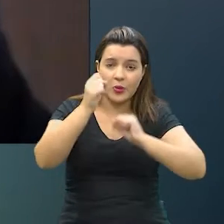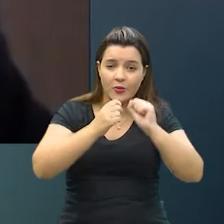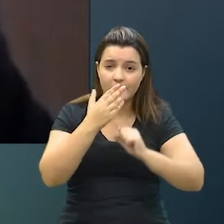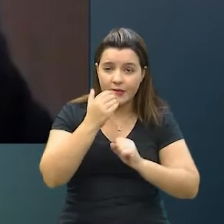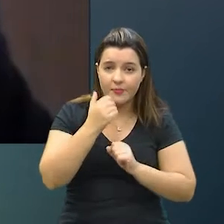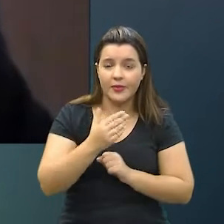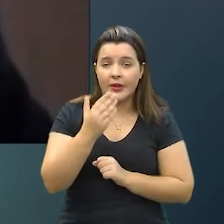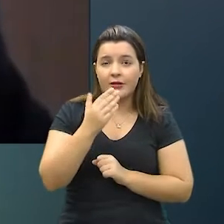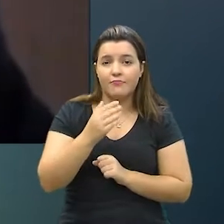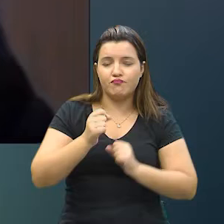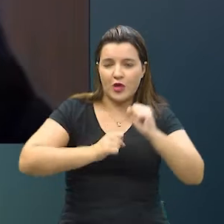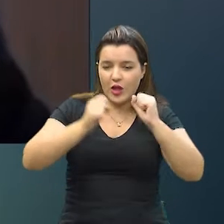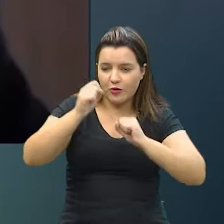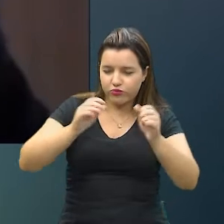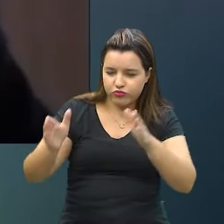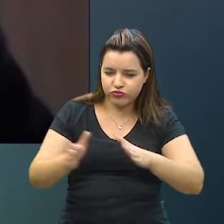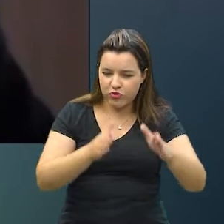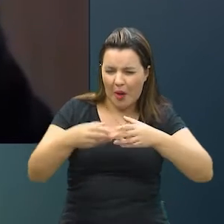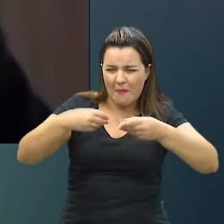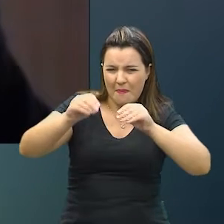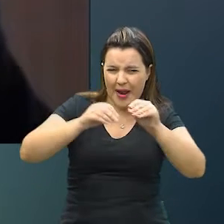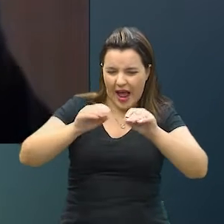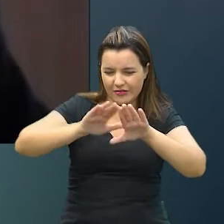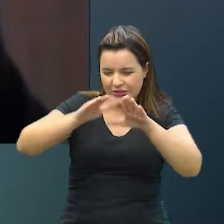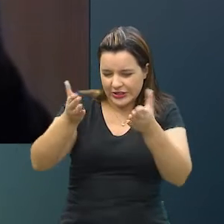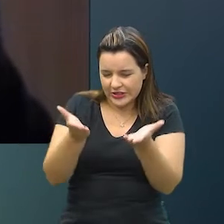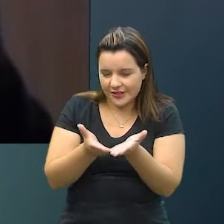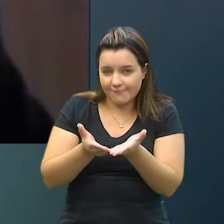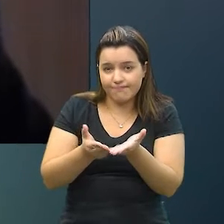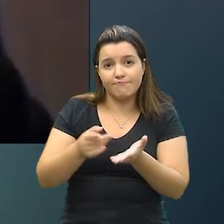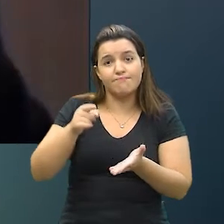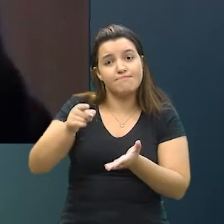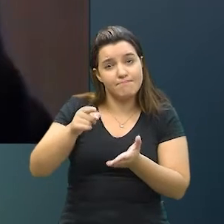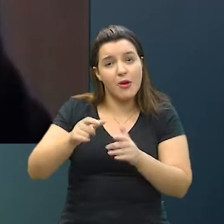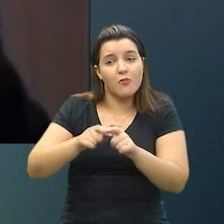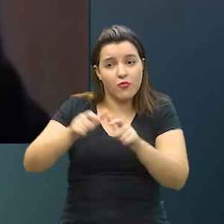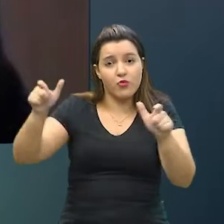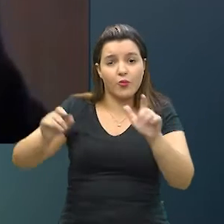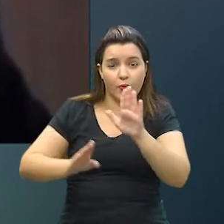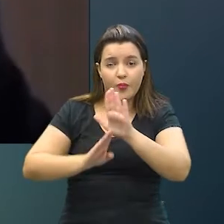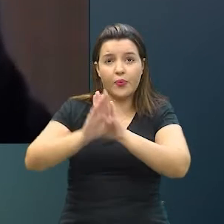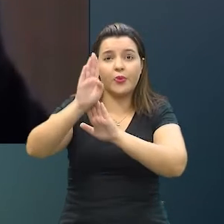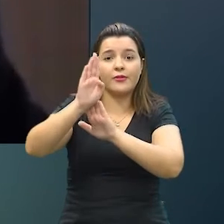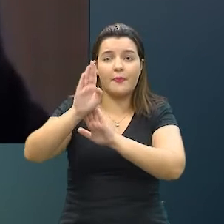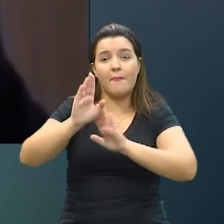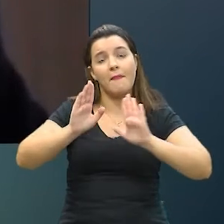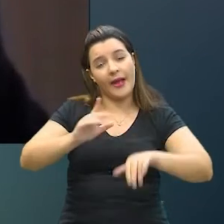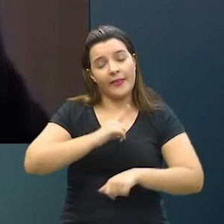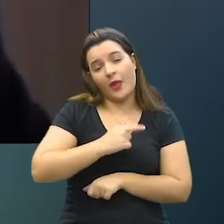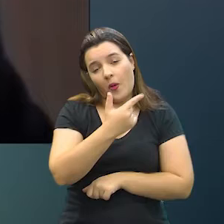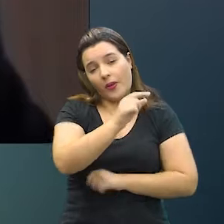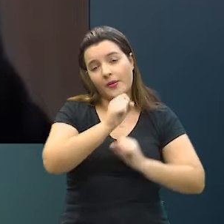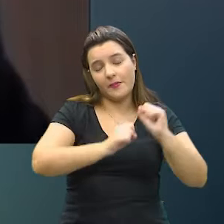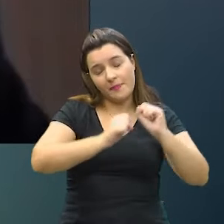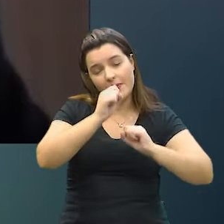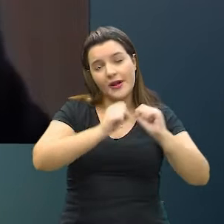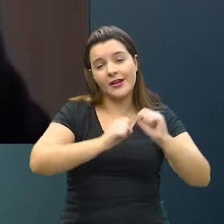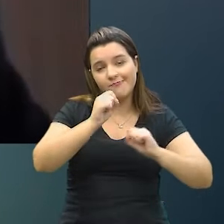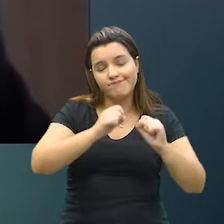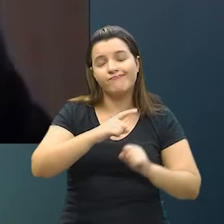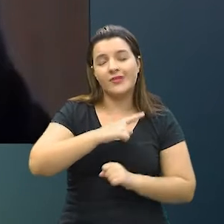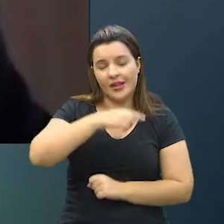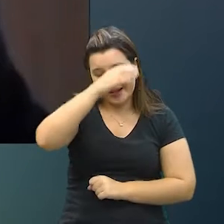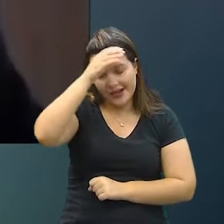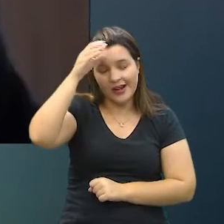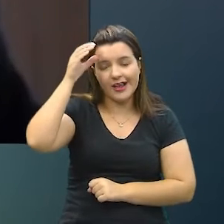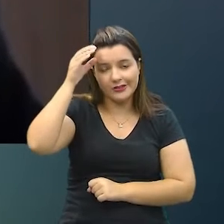de embalagem, né? Realmente são indústrias que estão indo muito bem, mas realmente a gente tem, dentro da nossa carteira